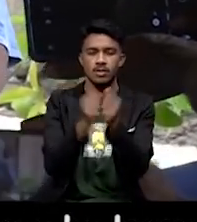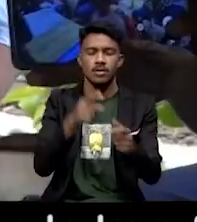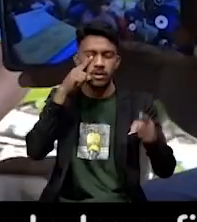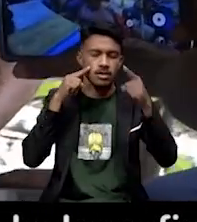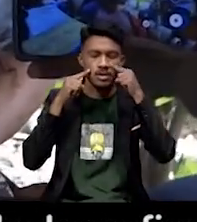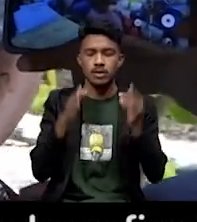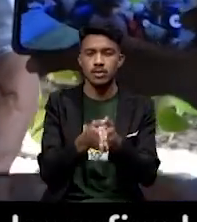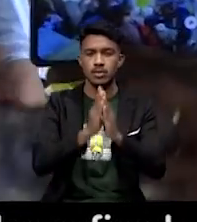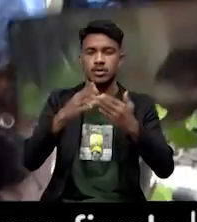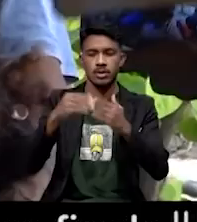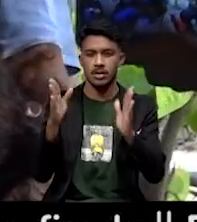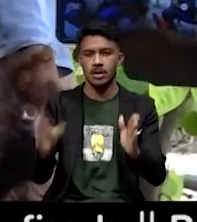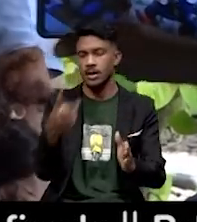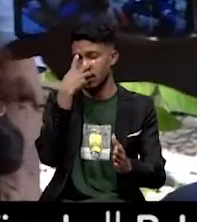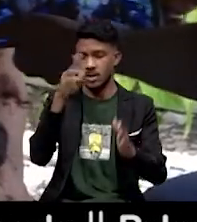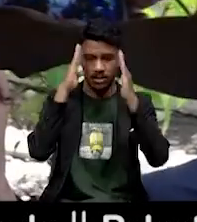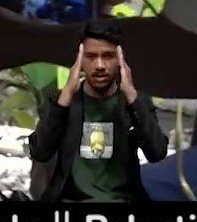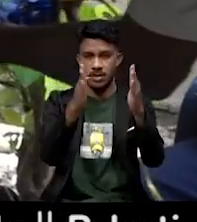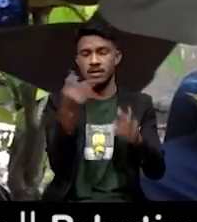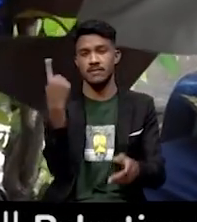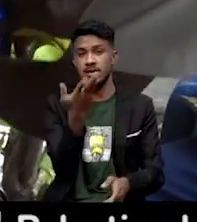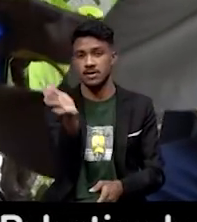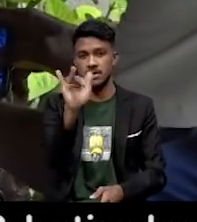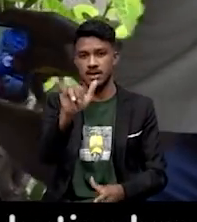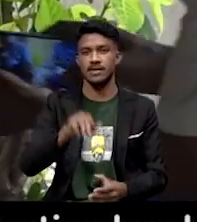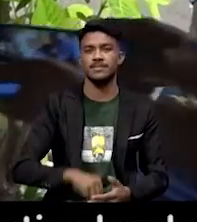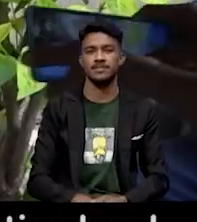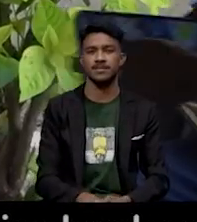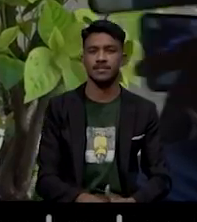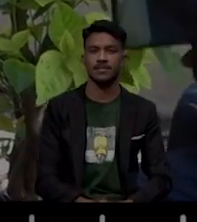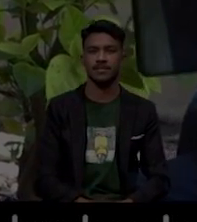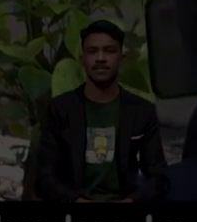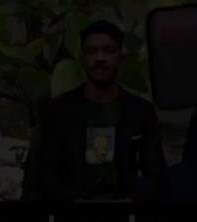atu tau matang nafatin basira. Jimmy Fernandez, Jovial da Costa, GMN.